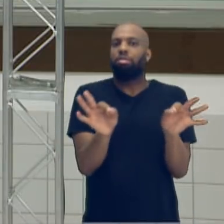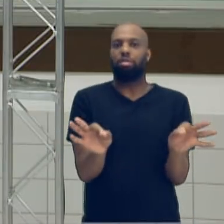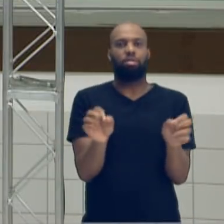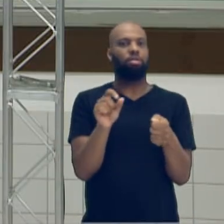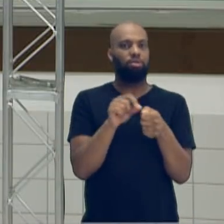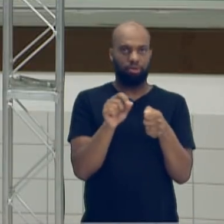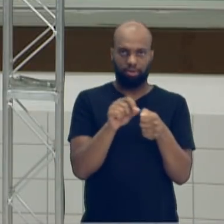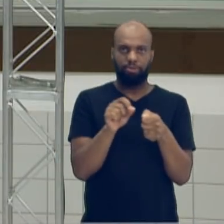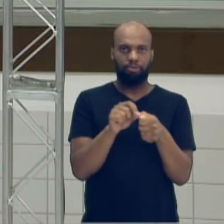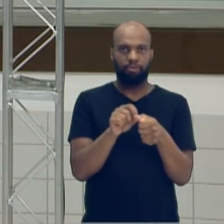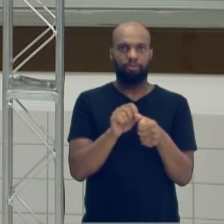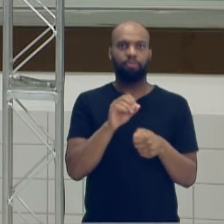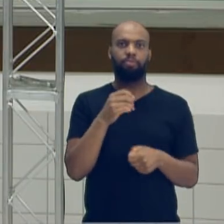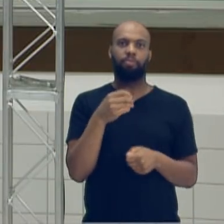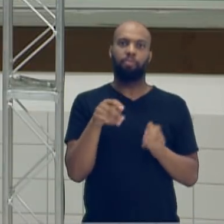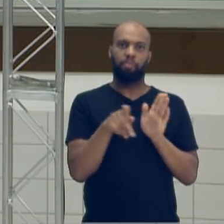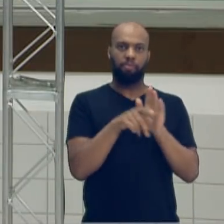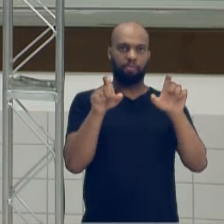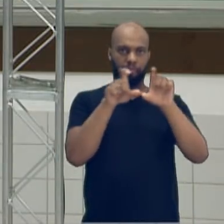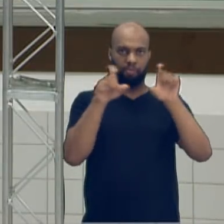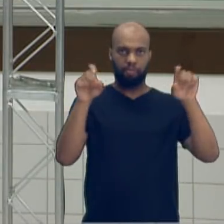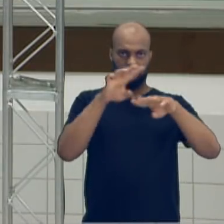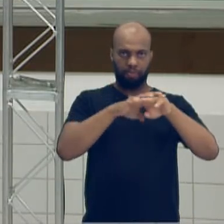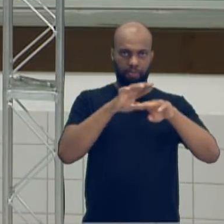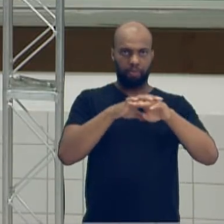simplificada dessa expressão.